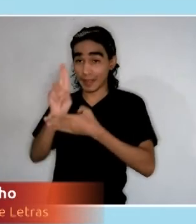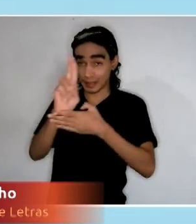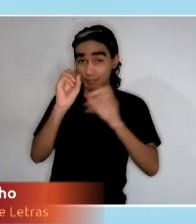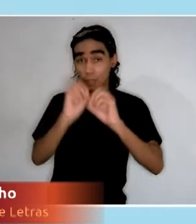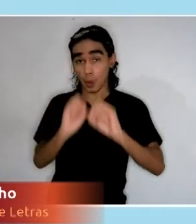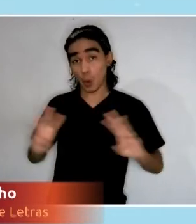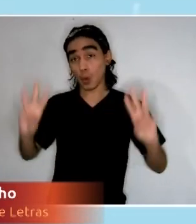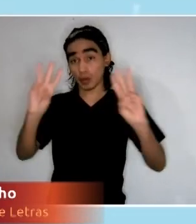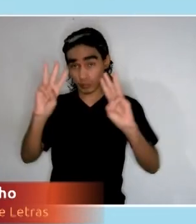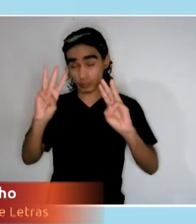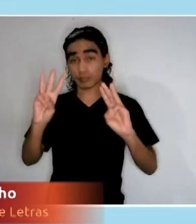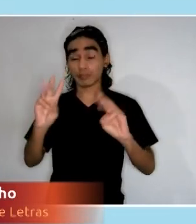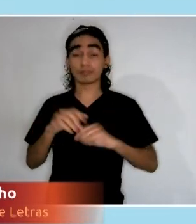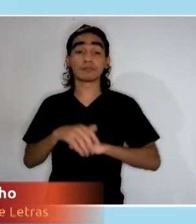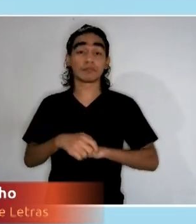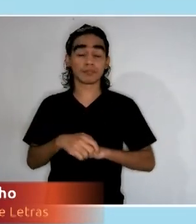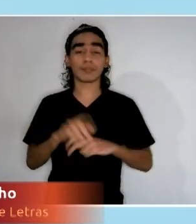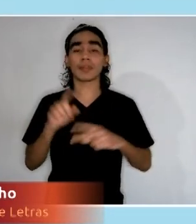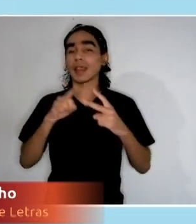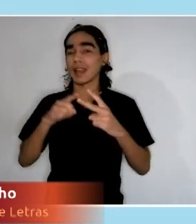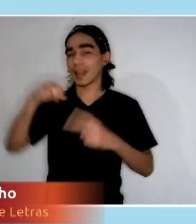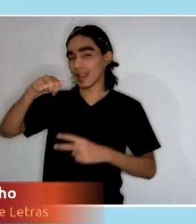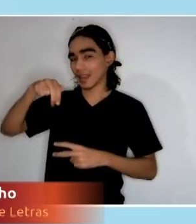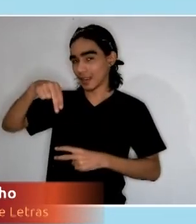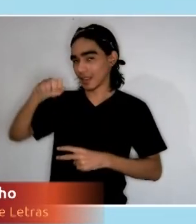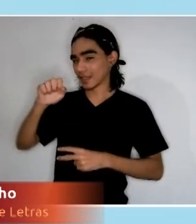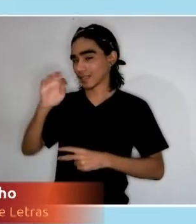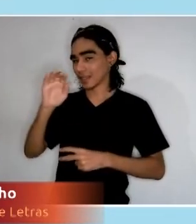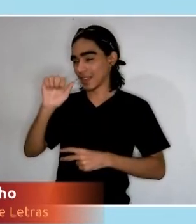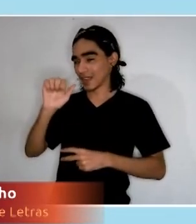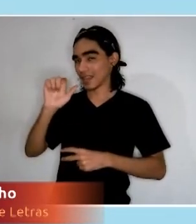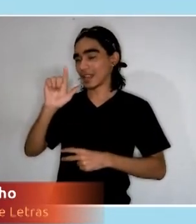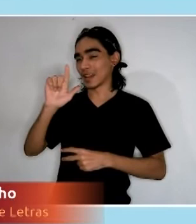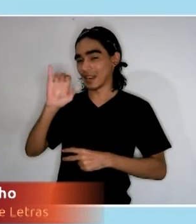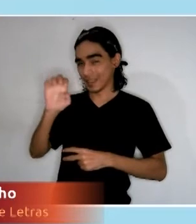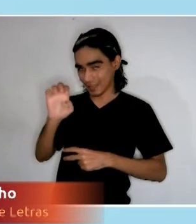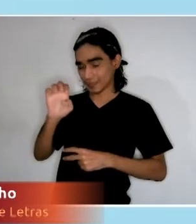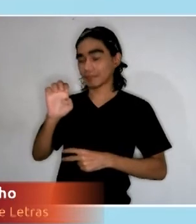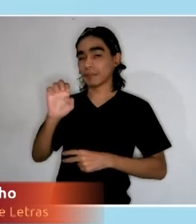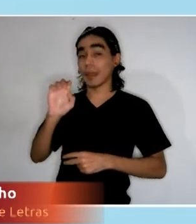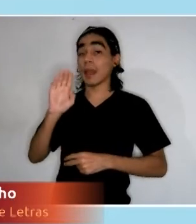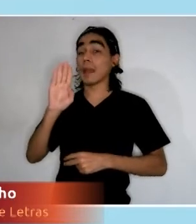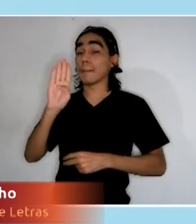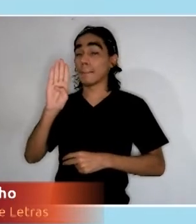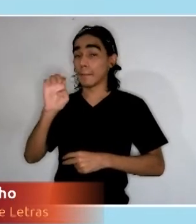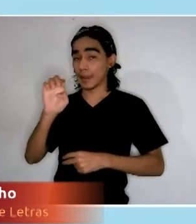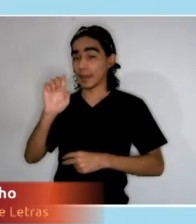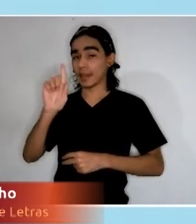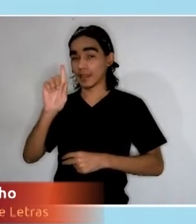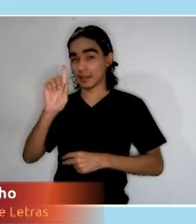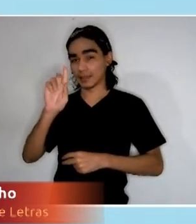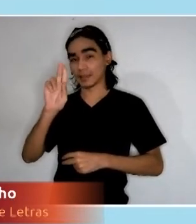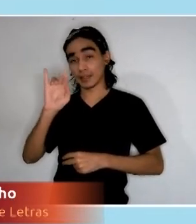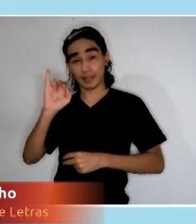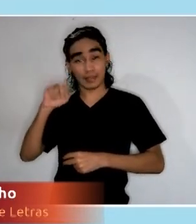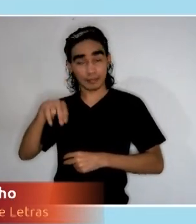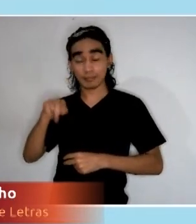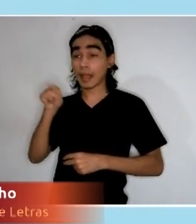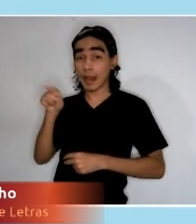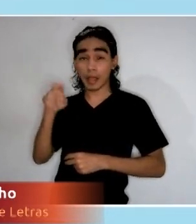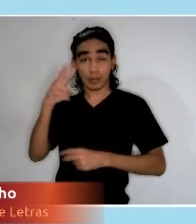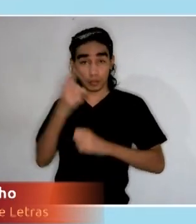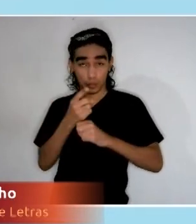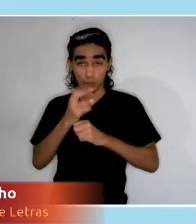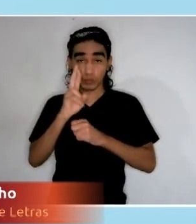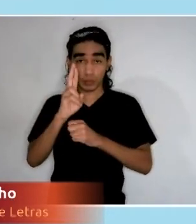E conversamos também com a Nathalie Began, desculpa, Nathalie, pelo erro no primeiro bloco, corrigi agora. A Nathalie Began é